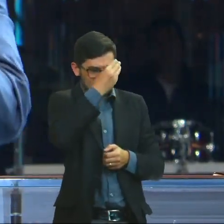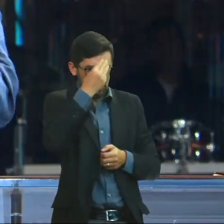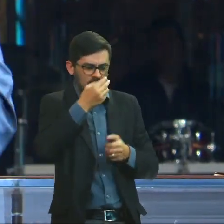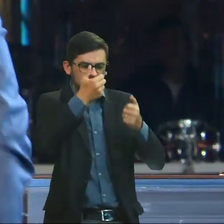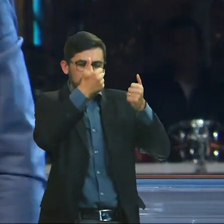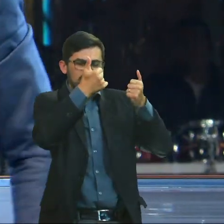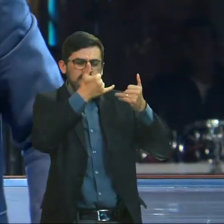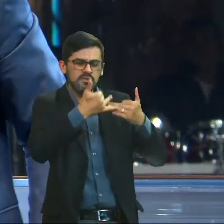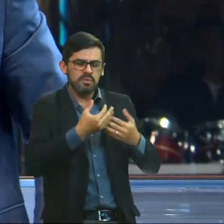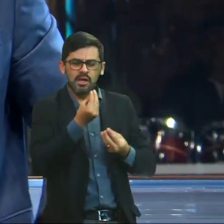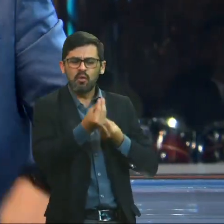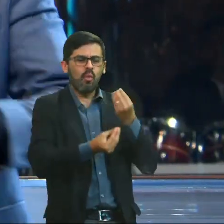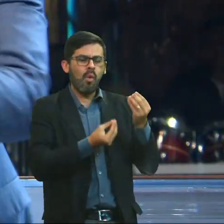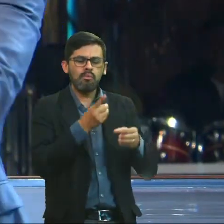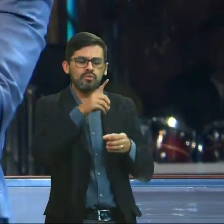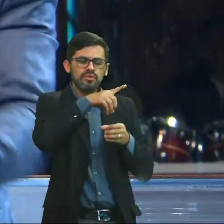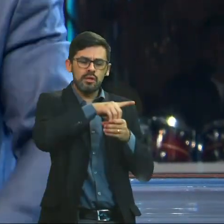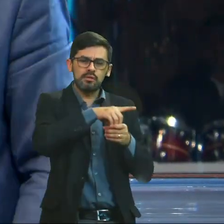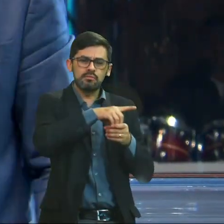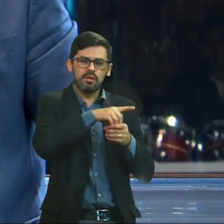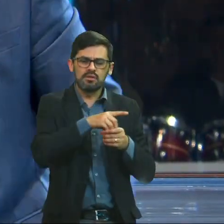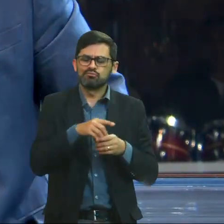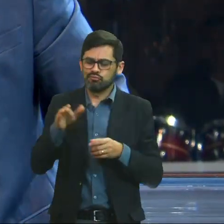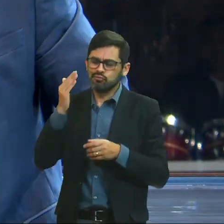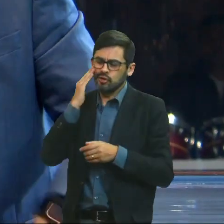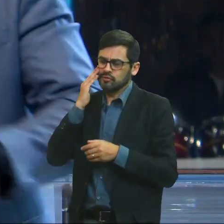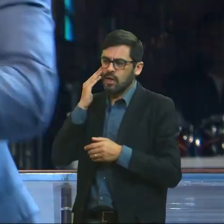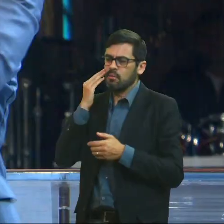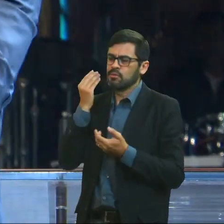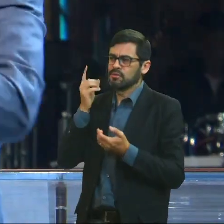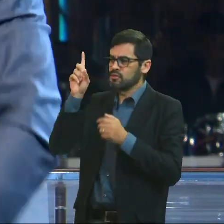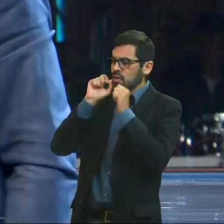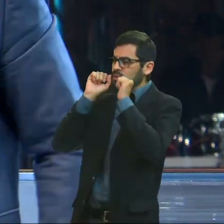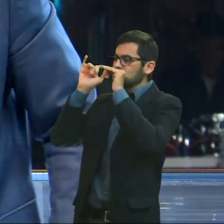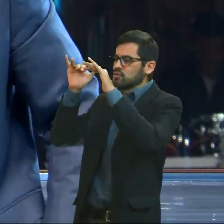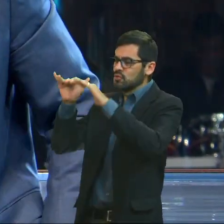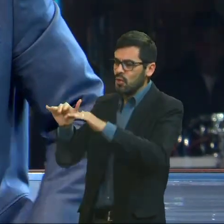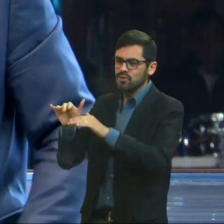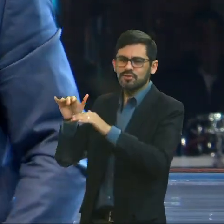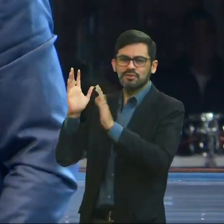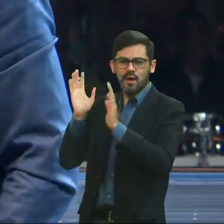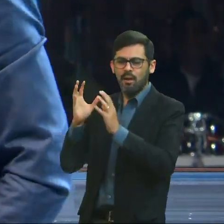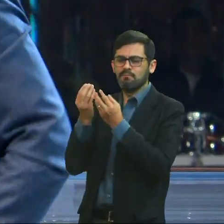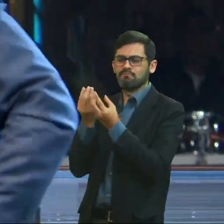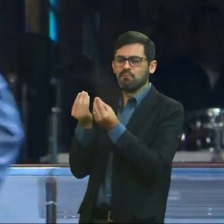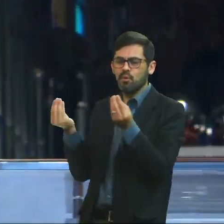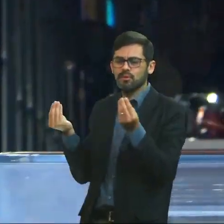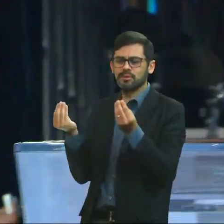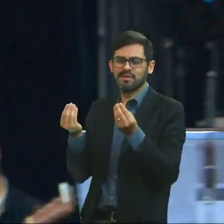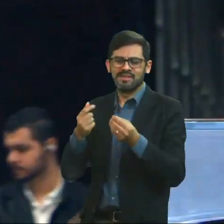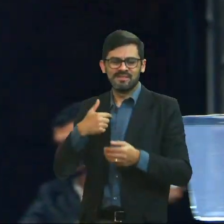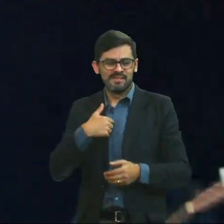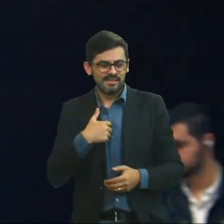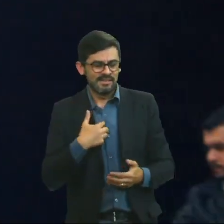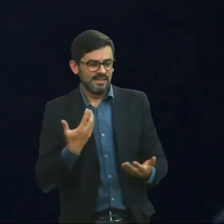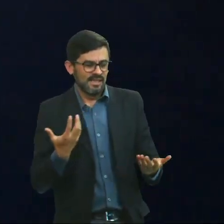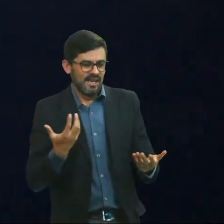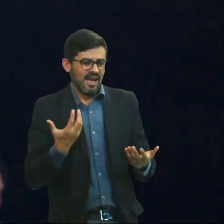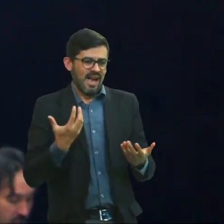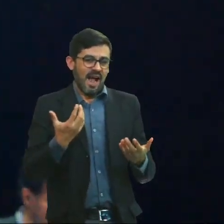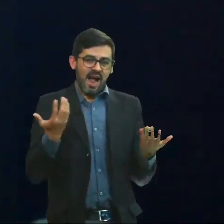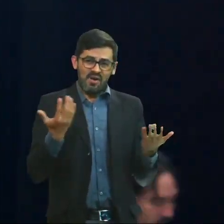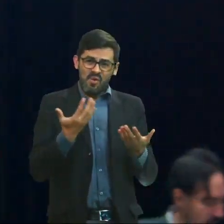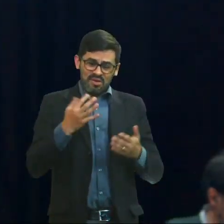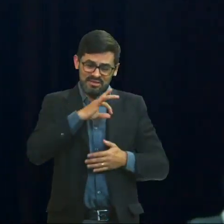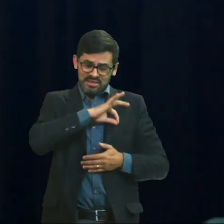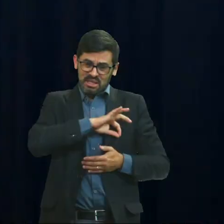esse negócio do dízimo. Eu falei: você já sabe sobre essas coisas, Deus já te abençoou tanto. Eu falei: é porque agora eu ganho